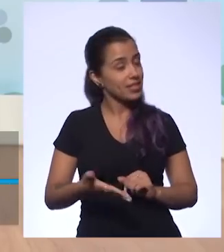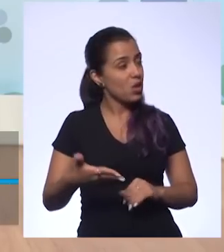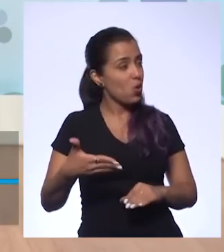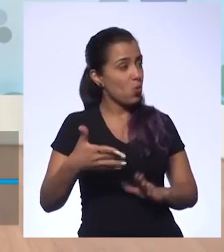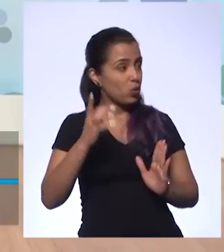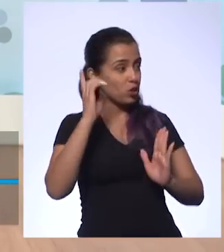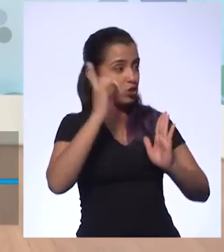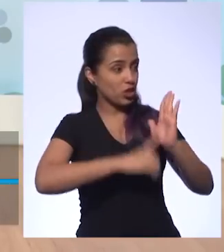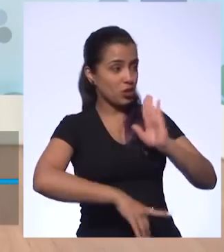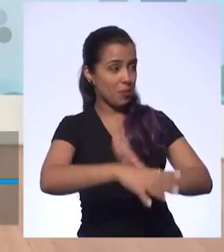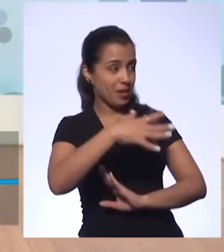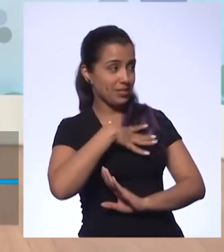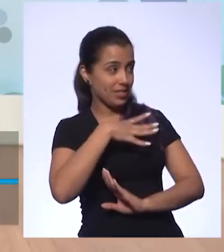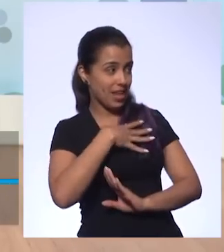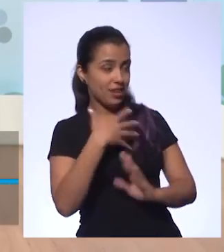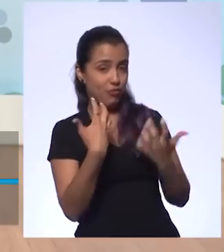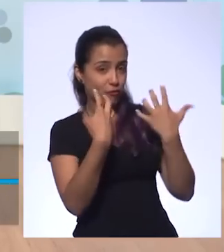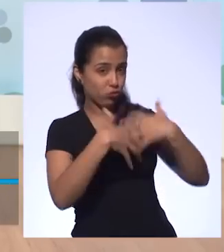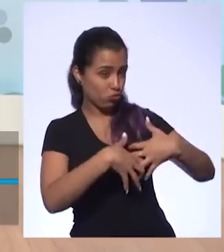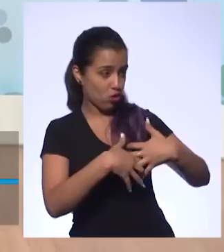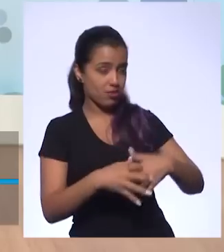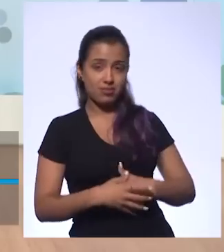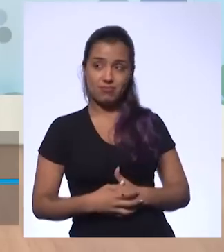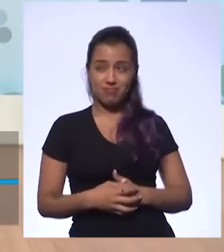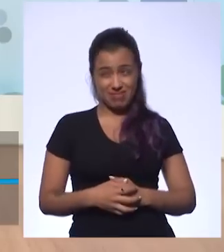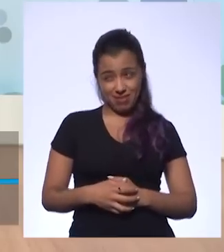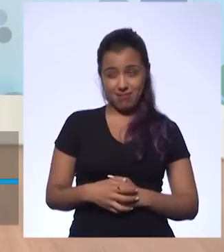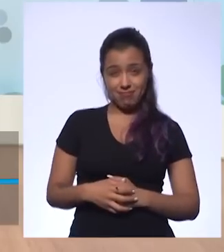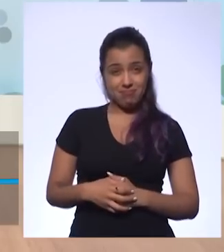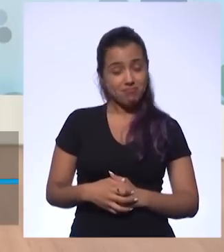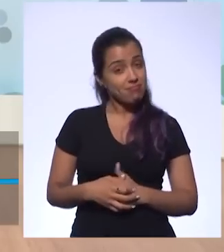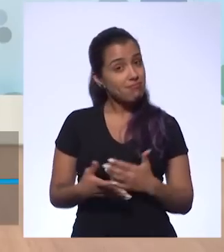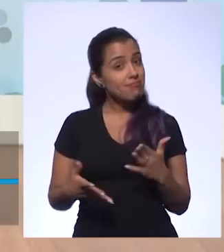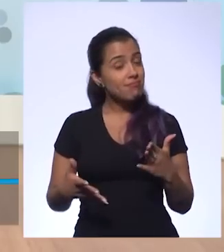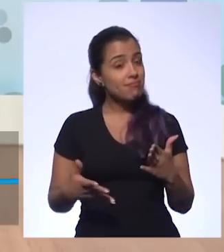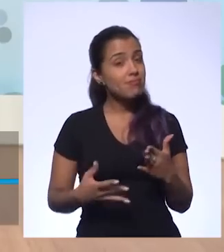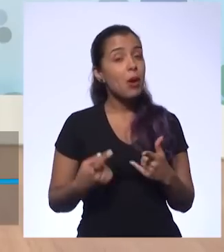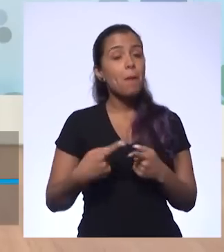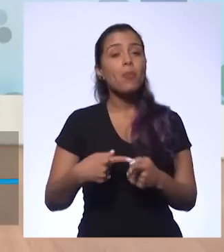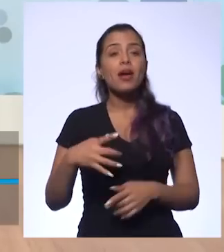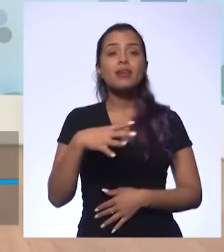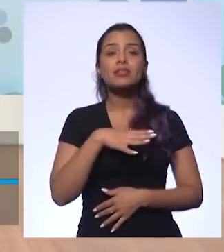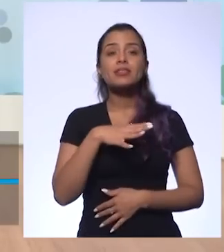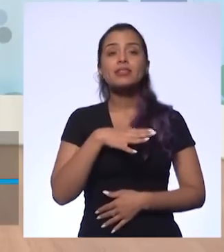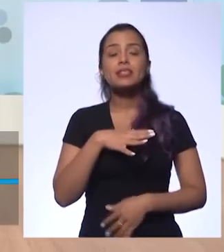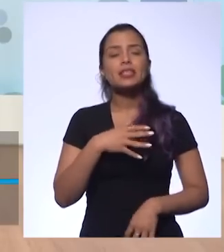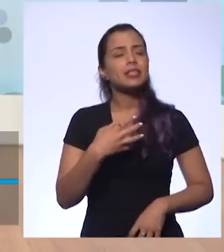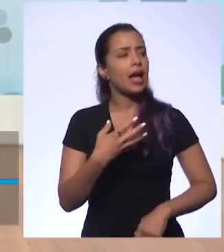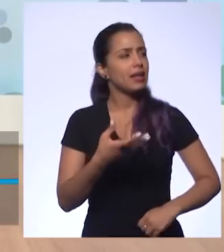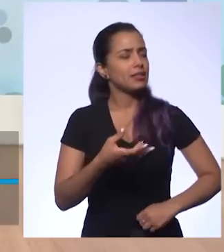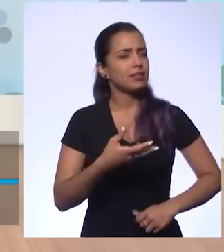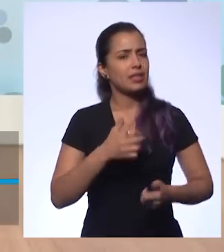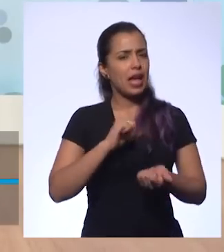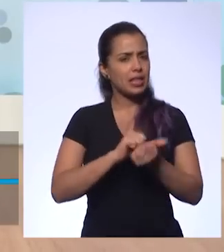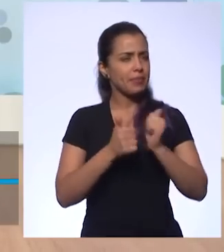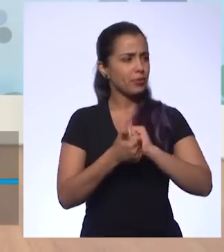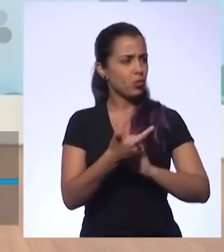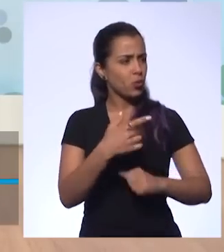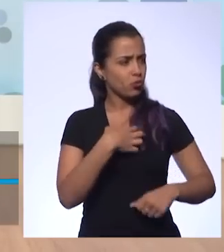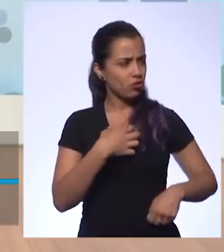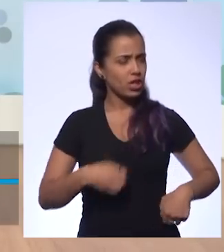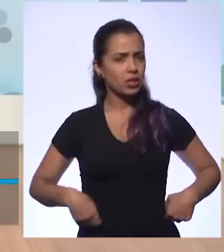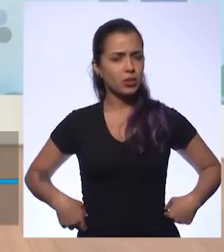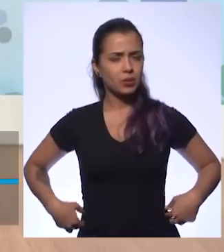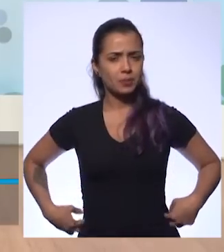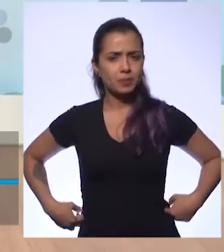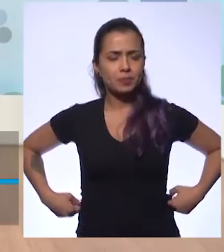funcionar. Será? Vai, porque ele está tendo... Porque olha só, as cidades... Ele está se apropriando de uma outra forma? E as cidades estão se moldando